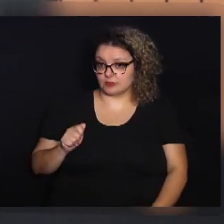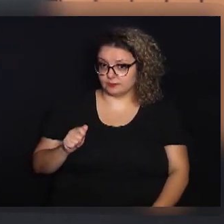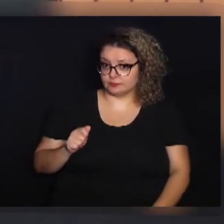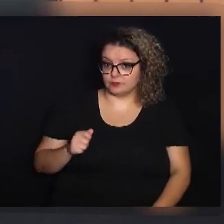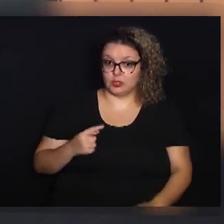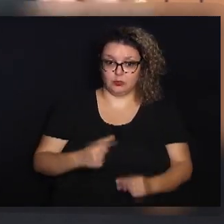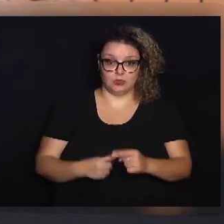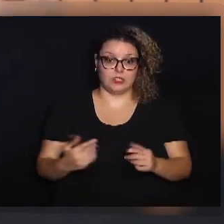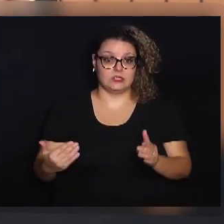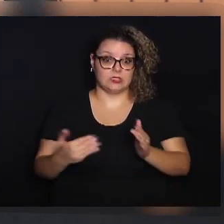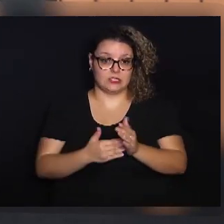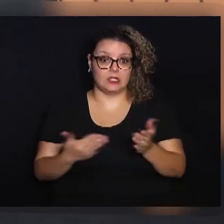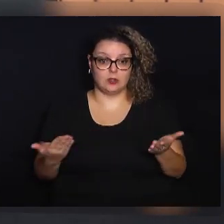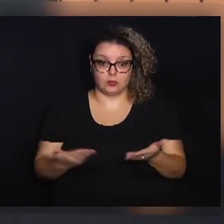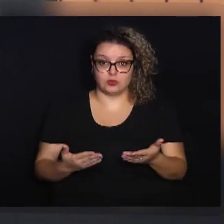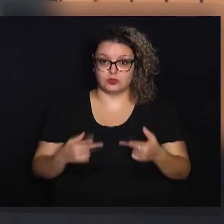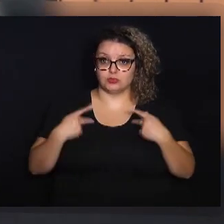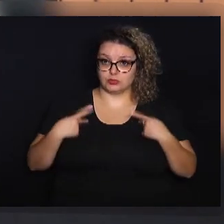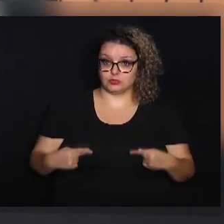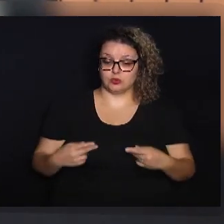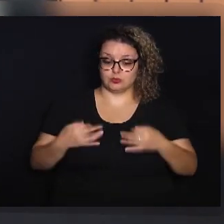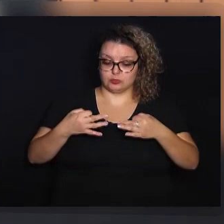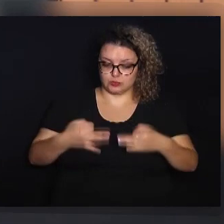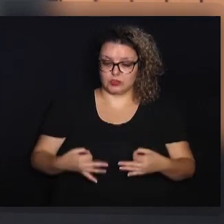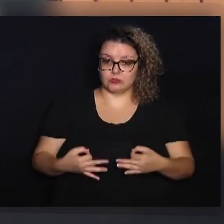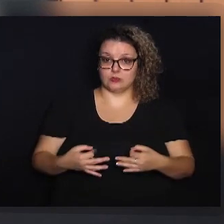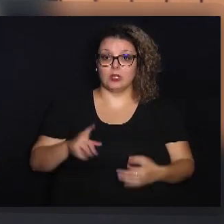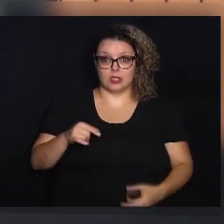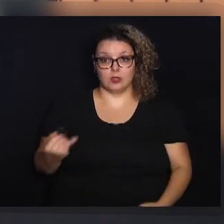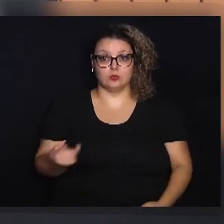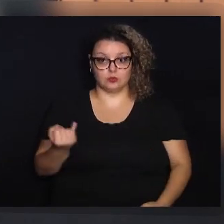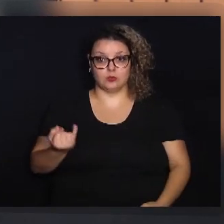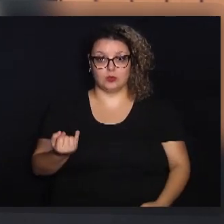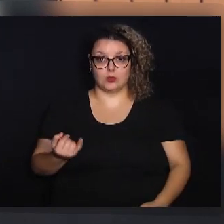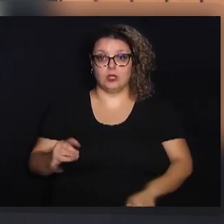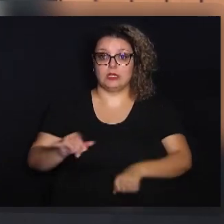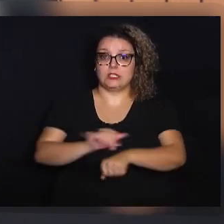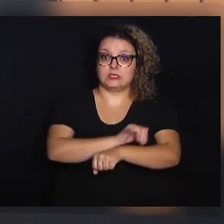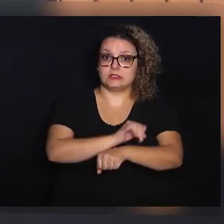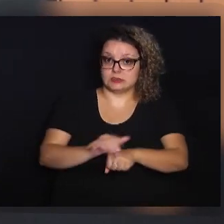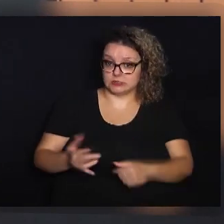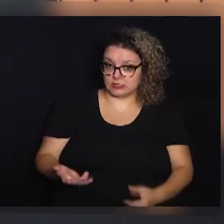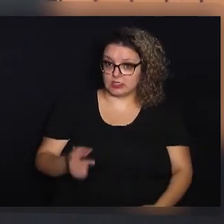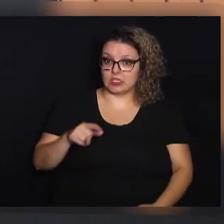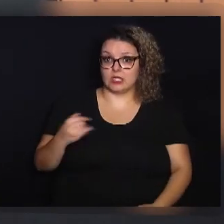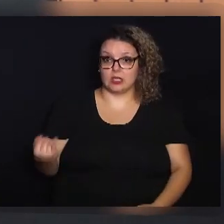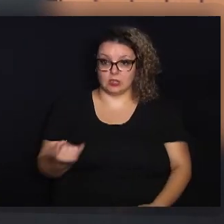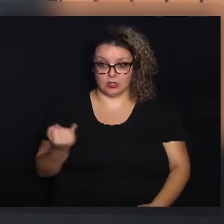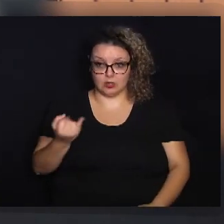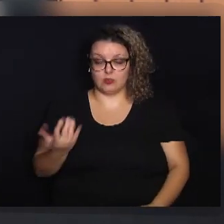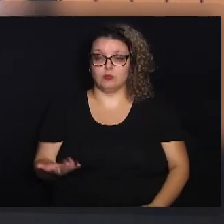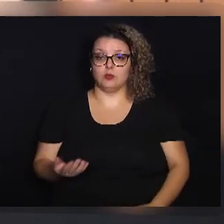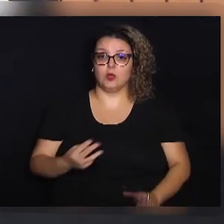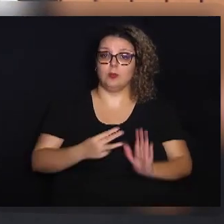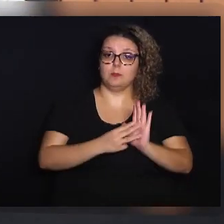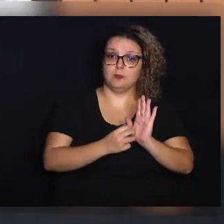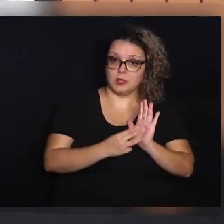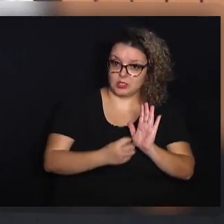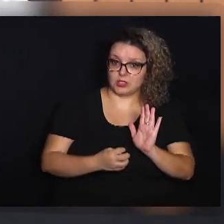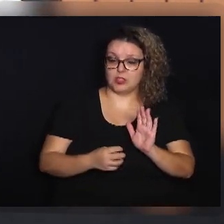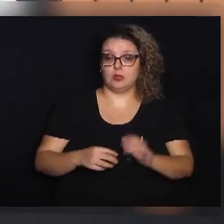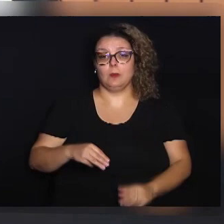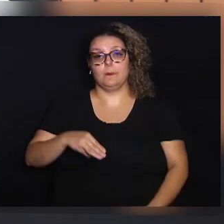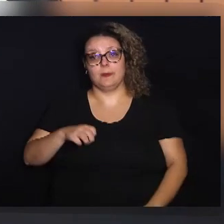Porque se até hoje a não conseguiu se posicionar da forma certa é importante buscar ferramentas é importante buscar